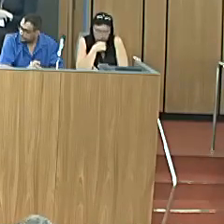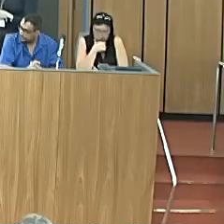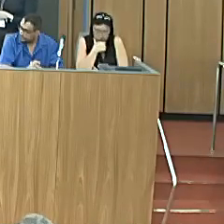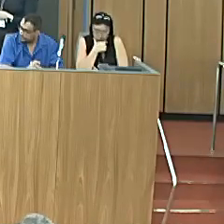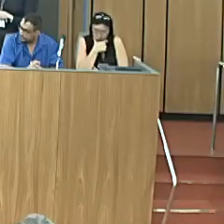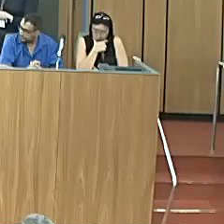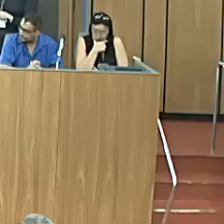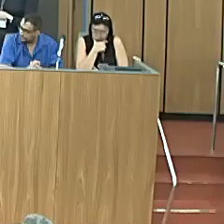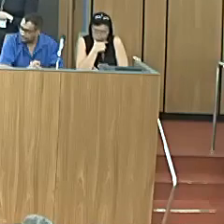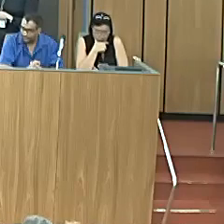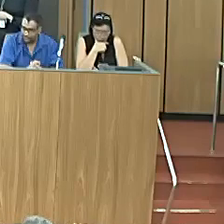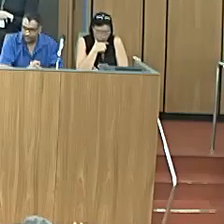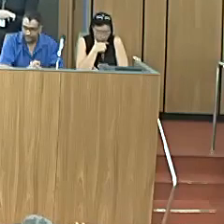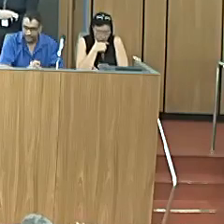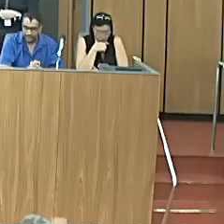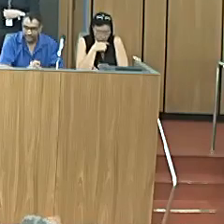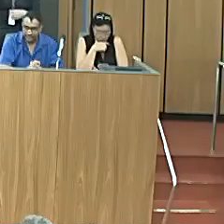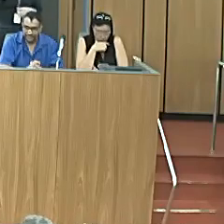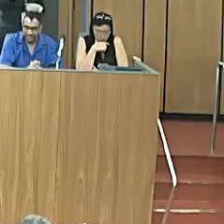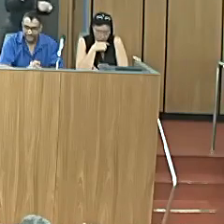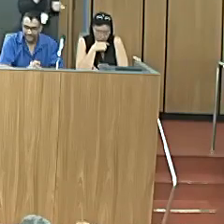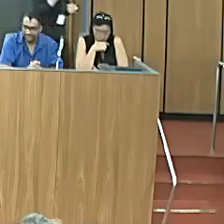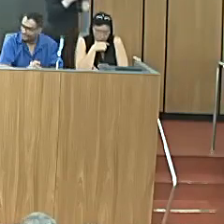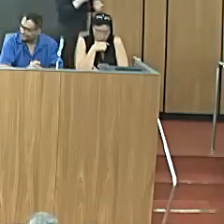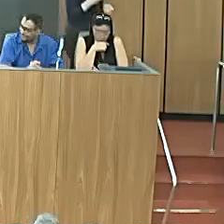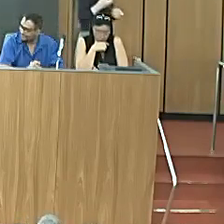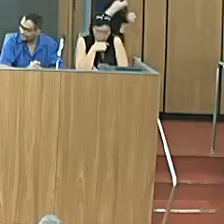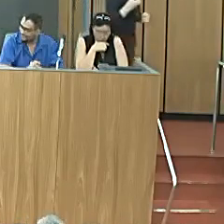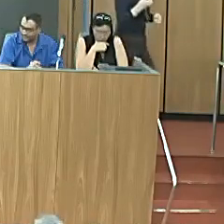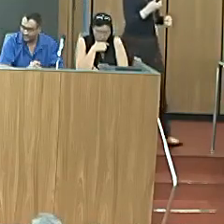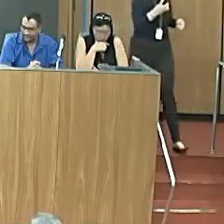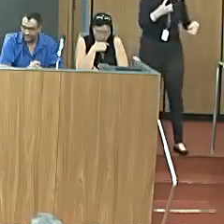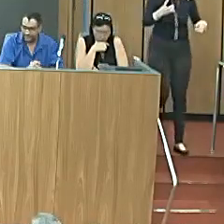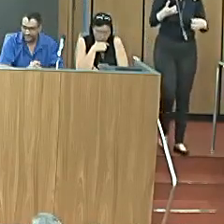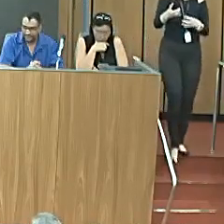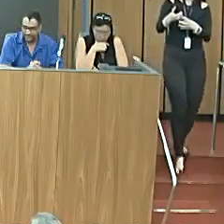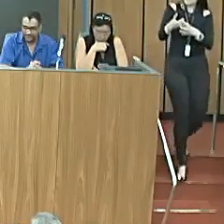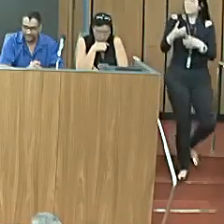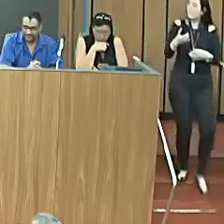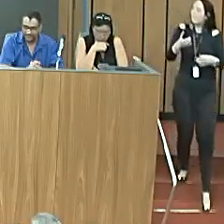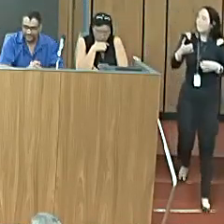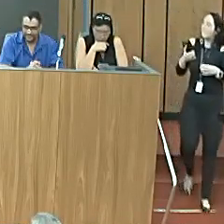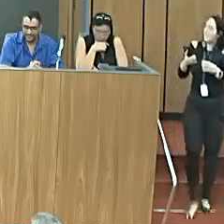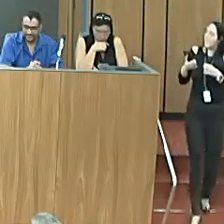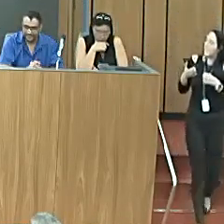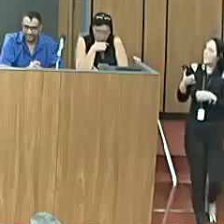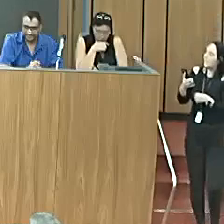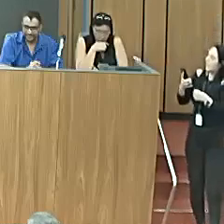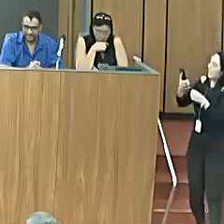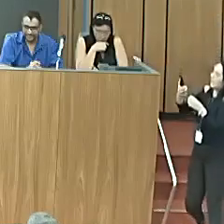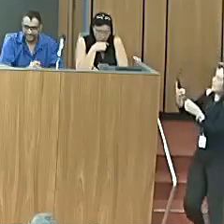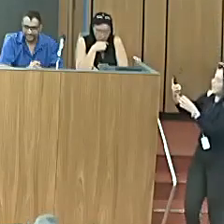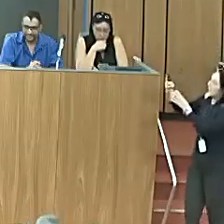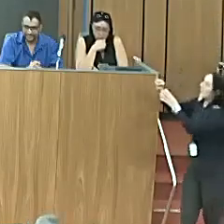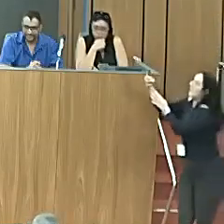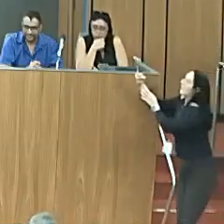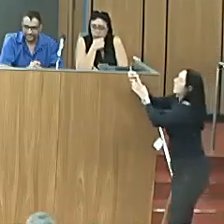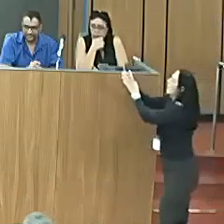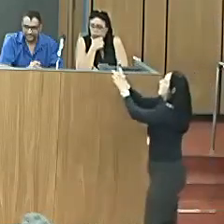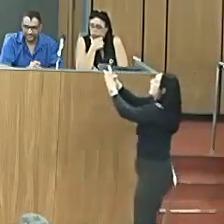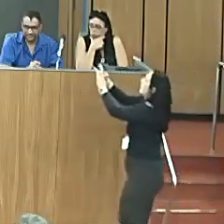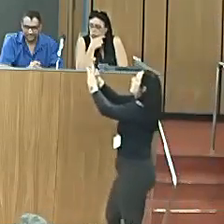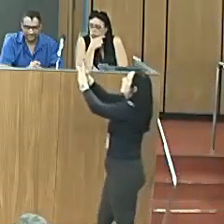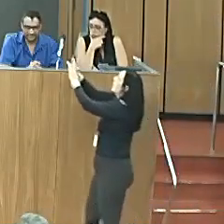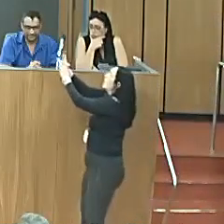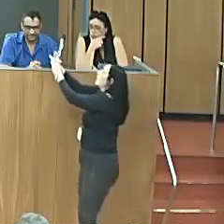realmente o fato é que era verdade se ele tinha sofrido mesmo e ele disse pra mim que não queira passar um governo como nós